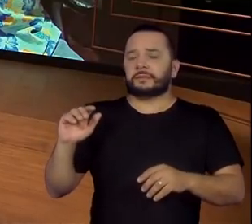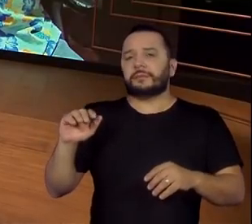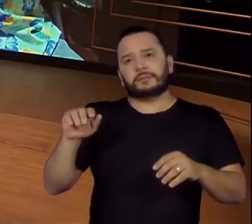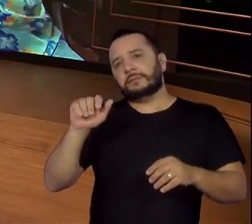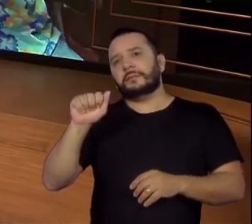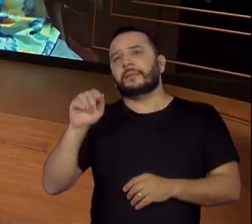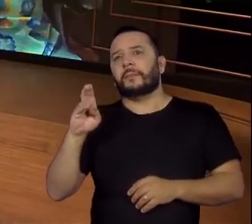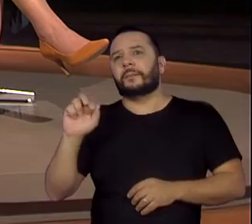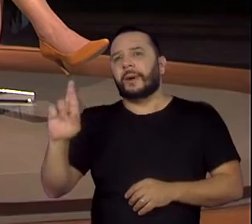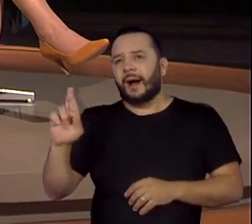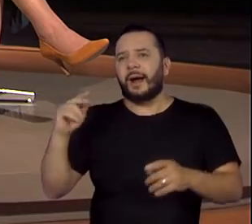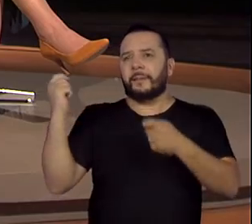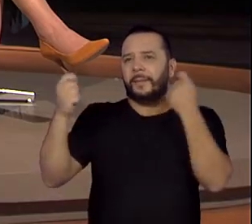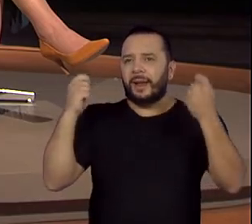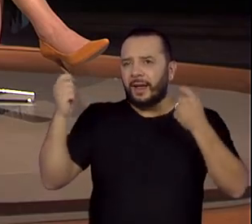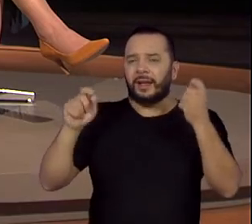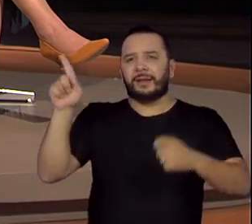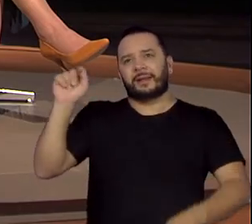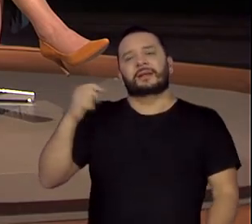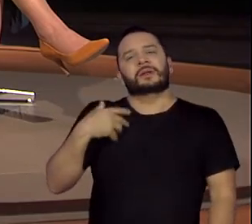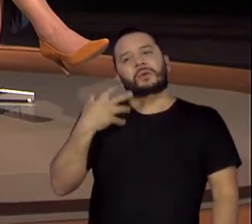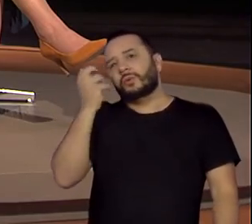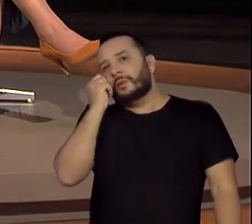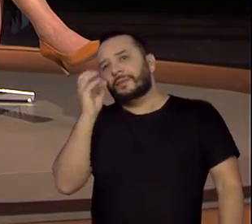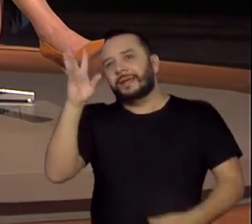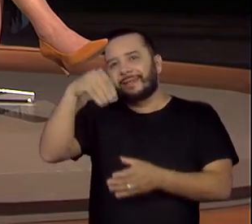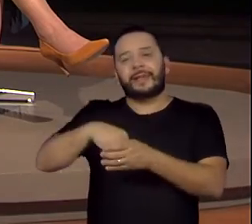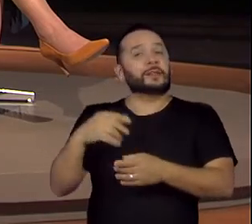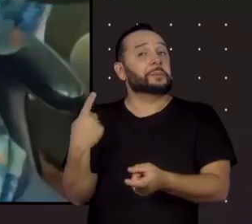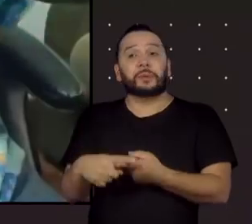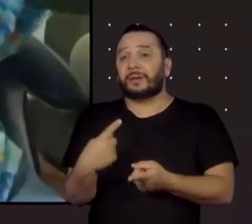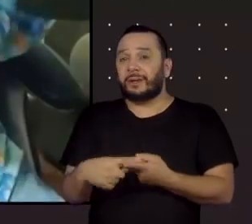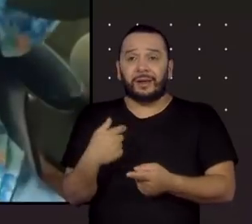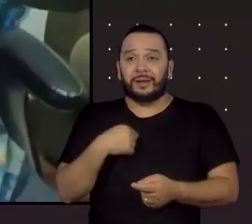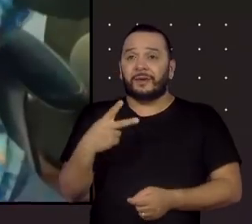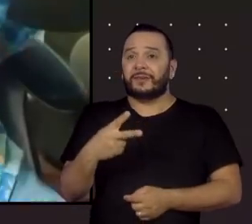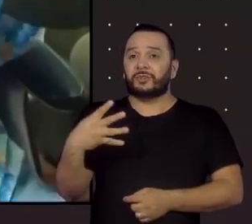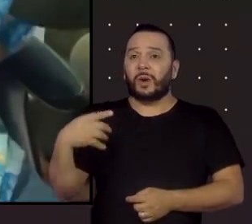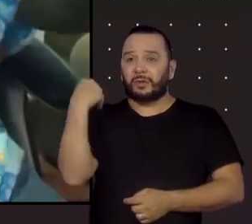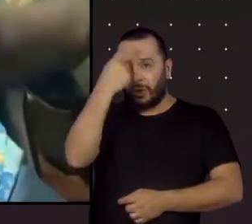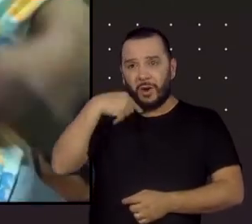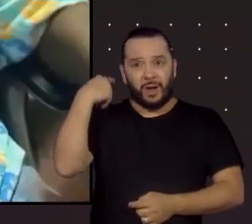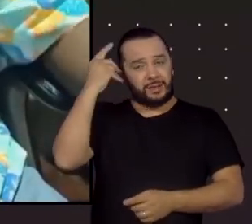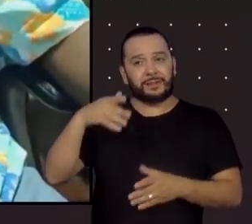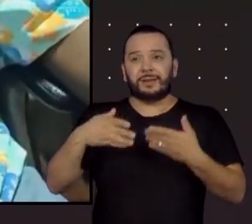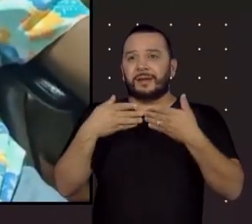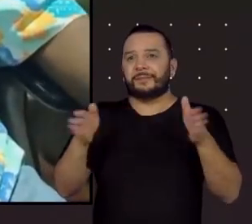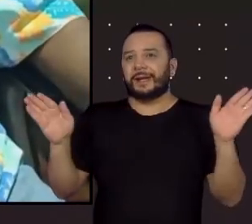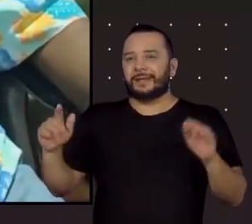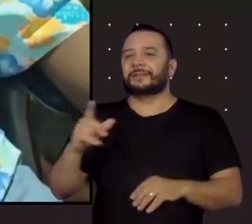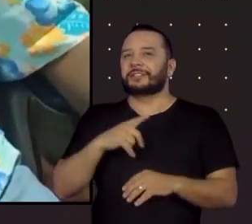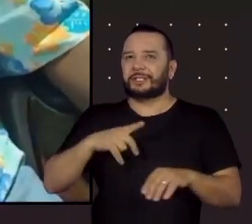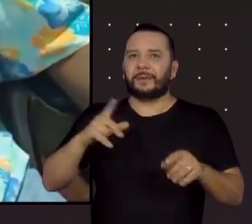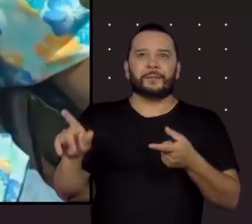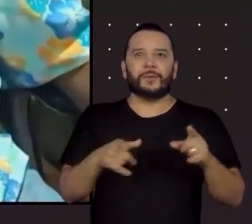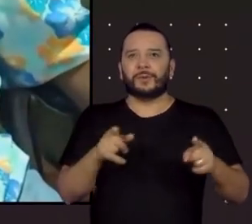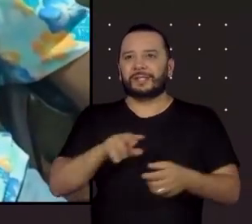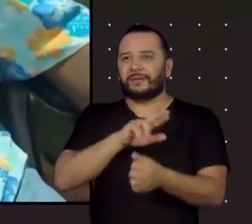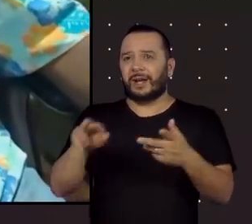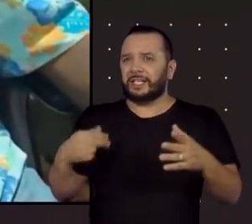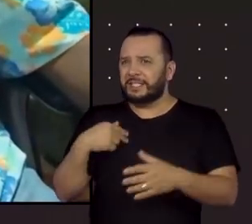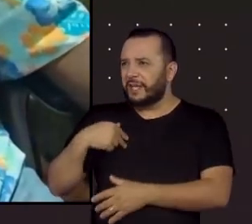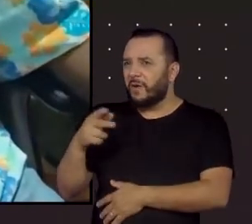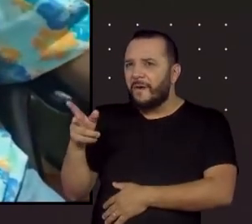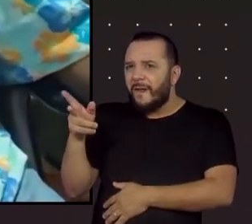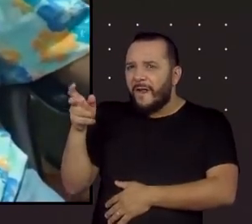dormia lá porque era atração em cima da atração. Entendeu? E era uma coisa, uma rotatividade muito grande de música. E eu ficava prestando